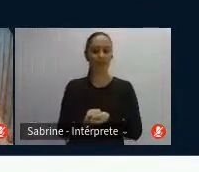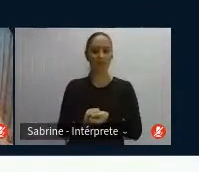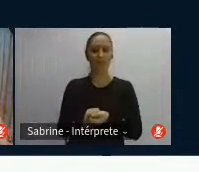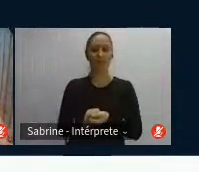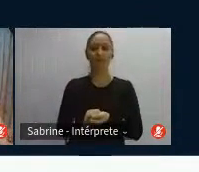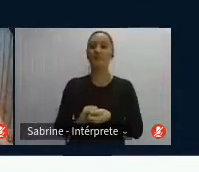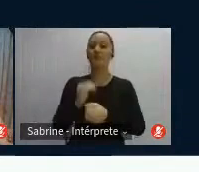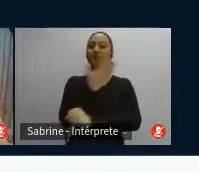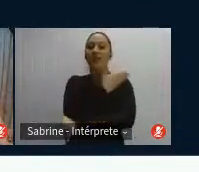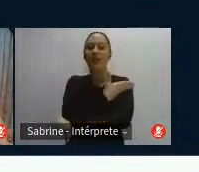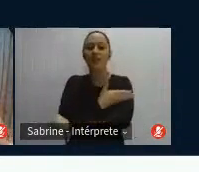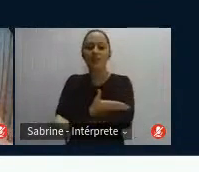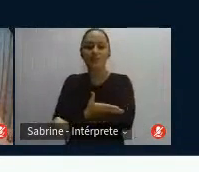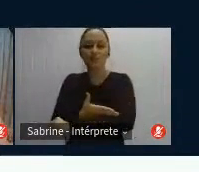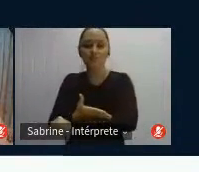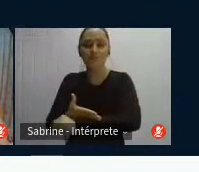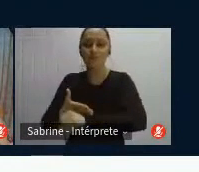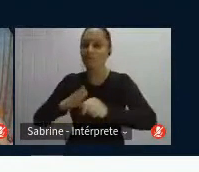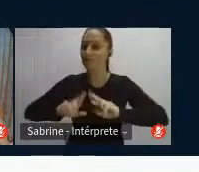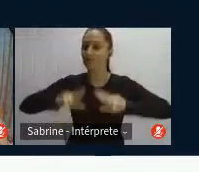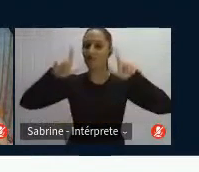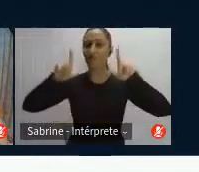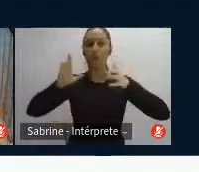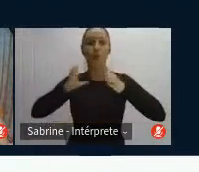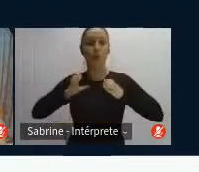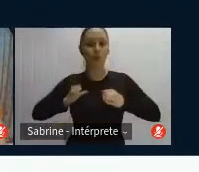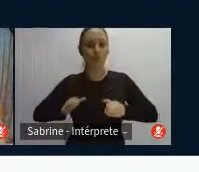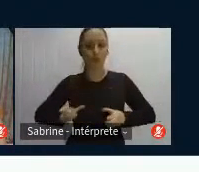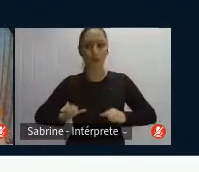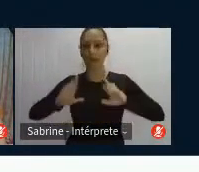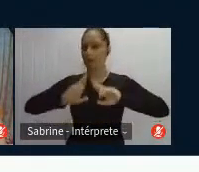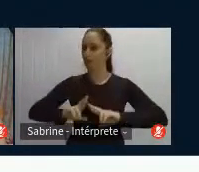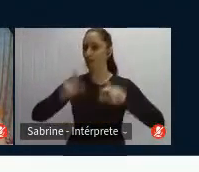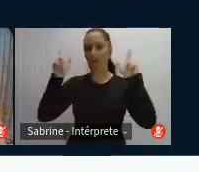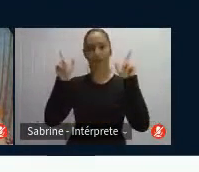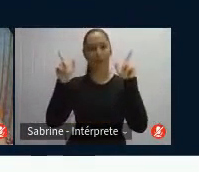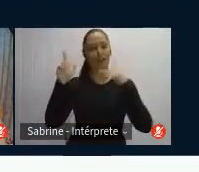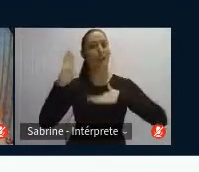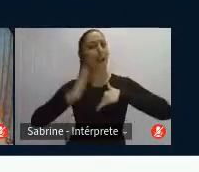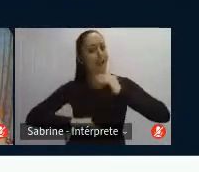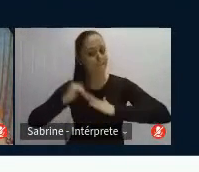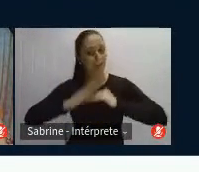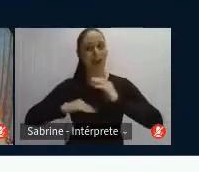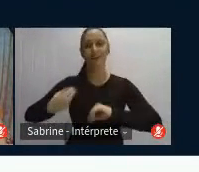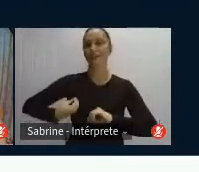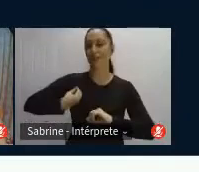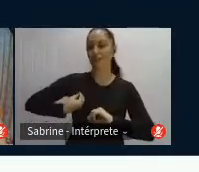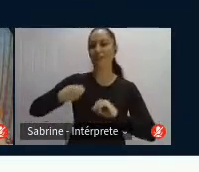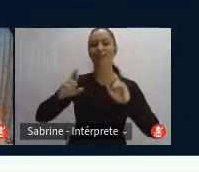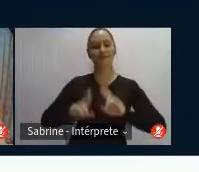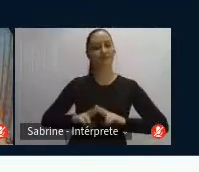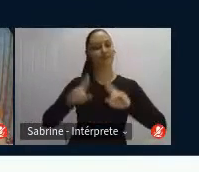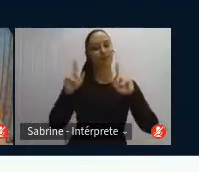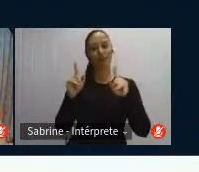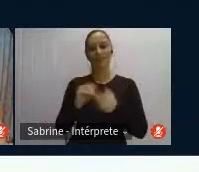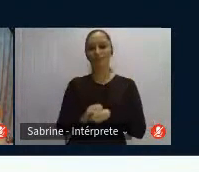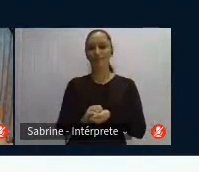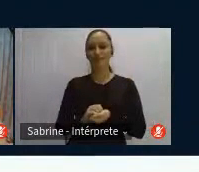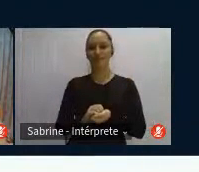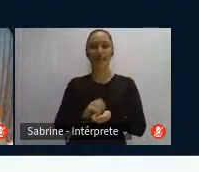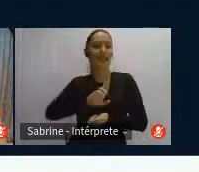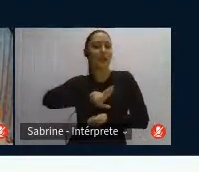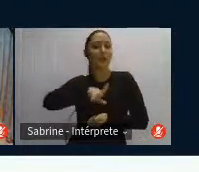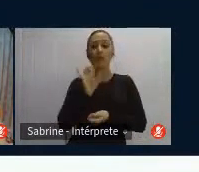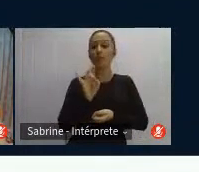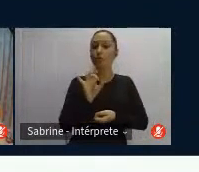novos comportamentos, né, e novas práticas, né, e não só a nível individual, mas também no